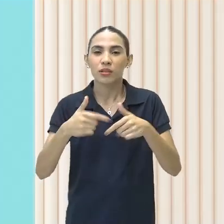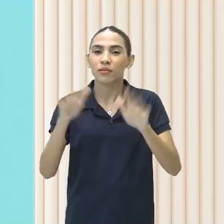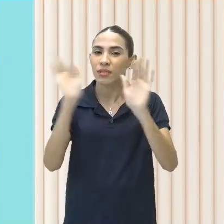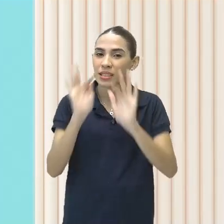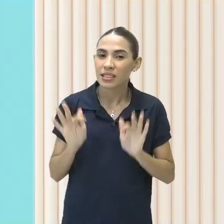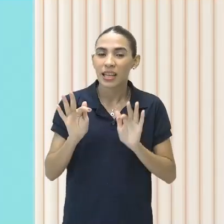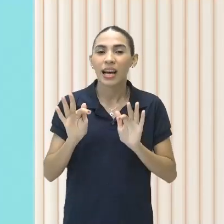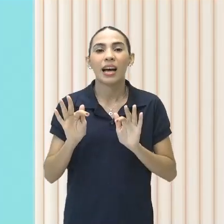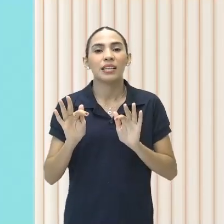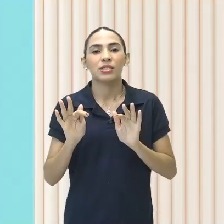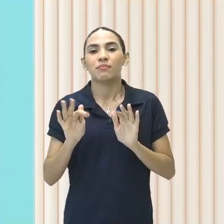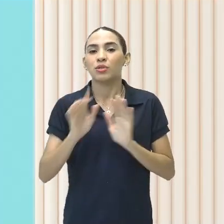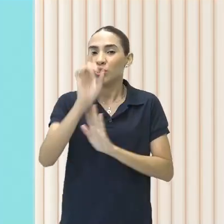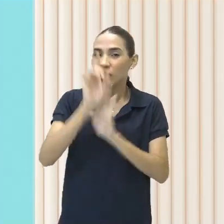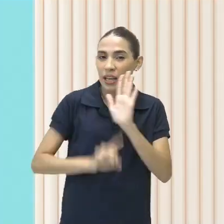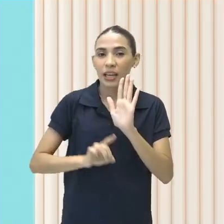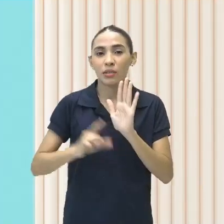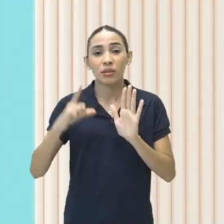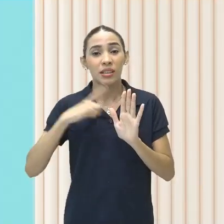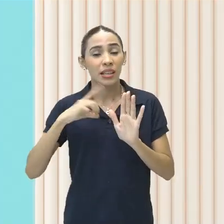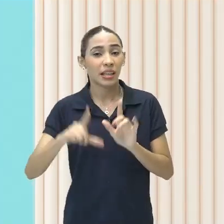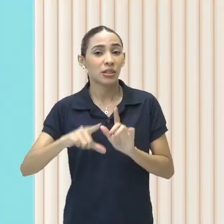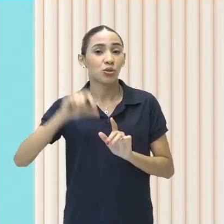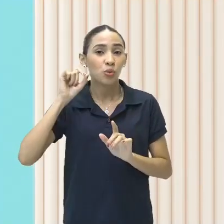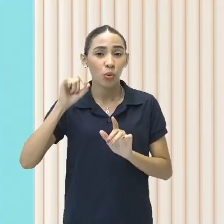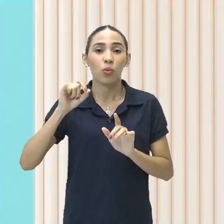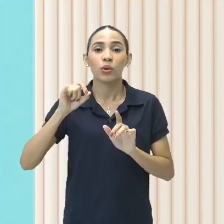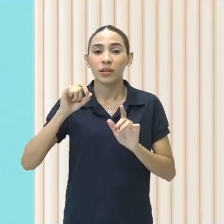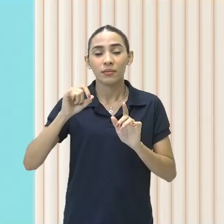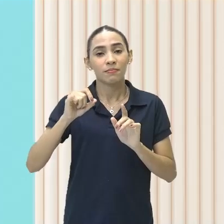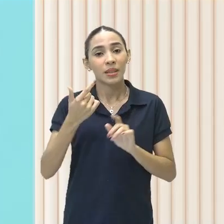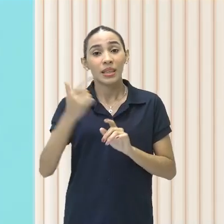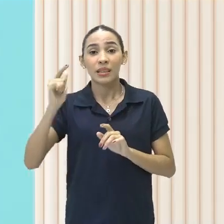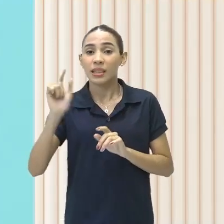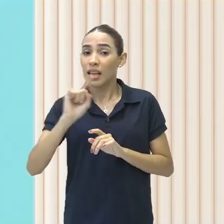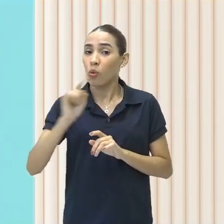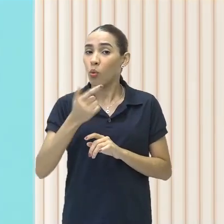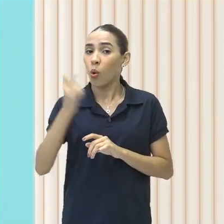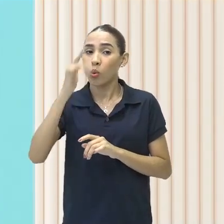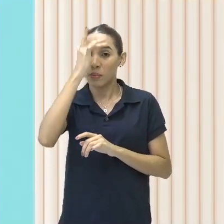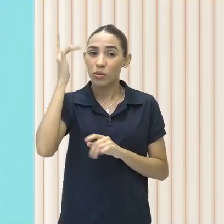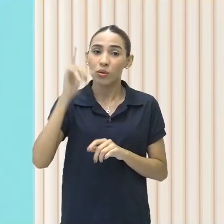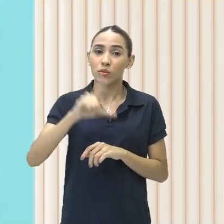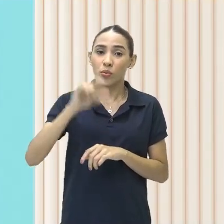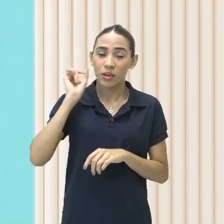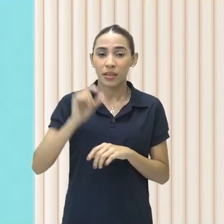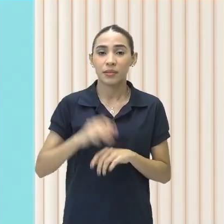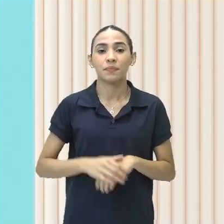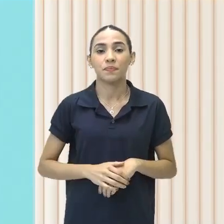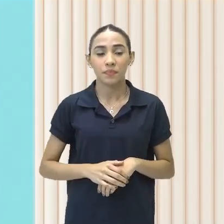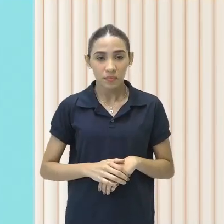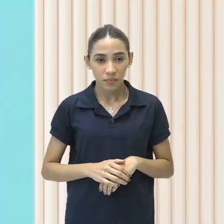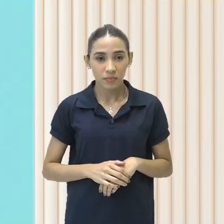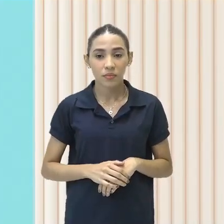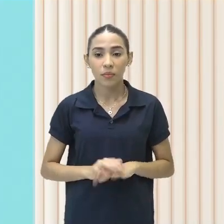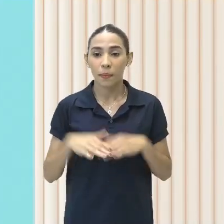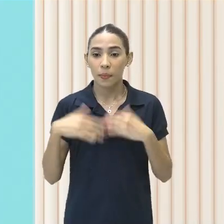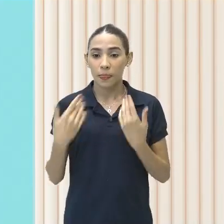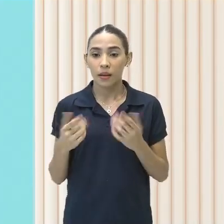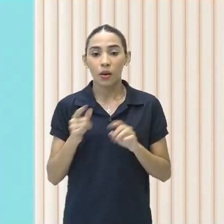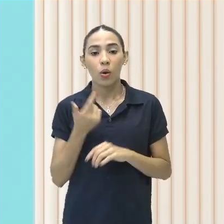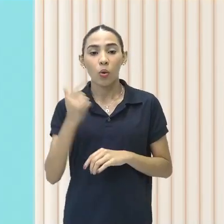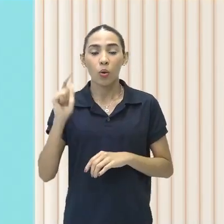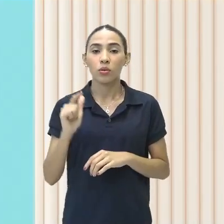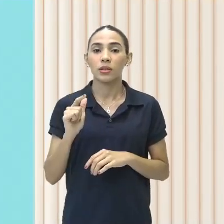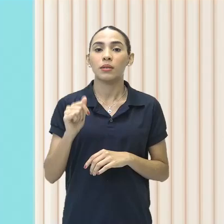lutando para ser livres e poder ter escolhas e não outras pessoas escolherem por elas. Né? Então, vejam aí. Outra